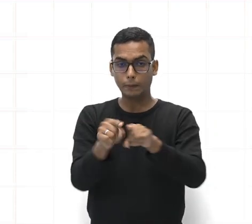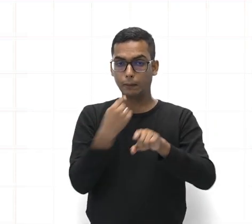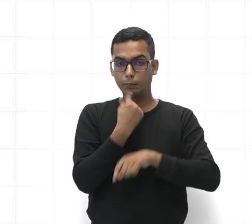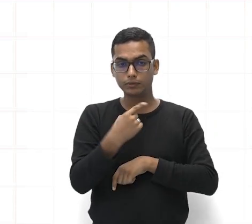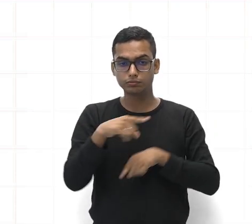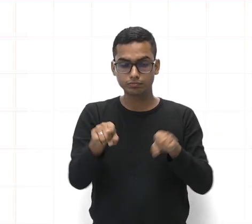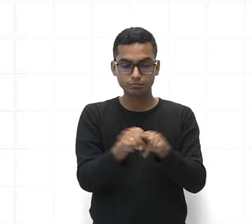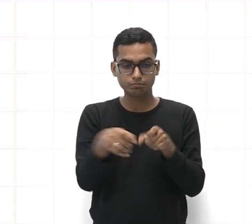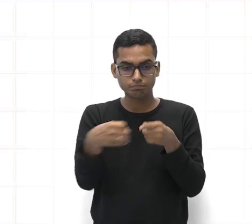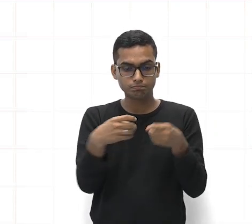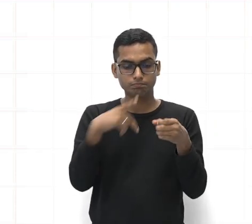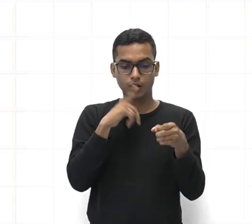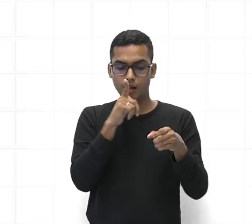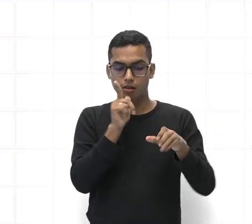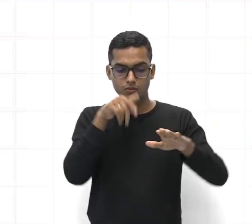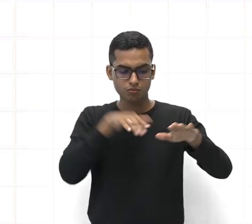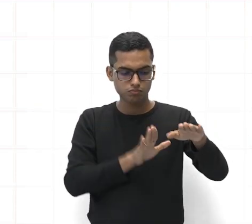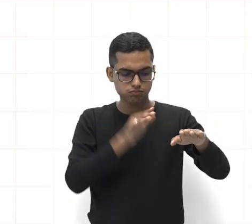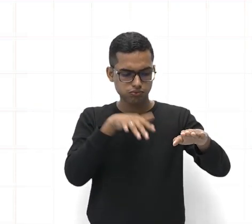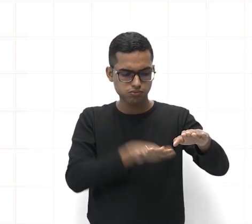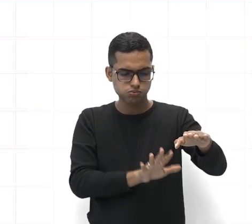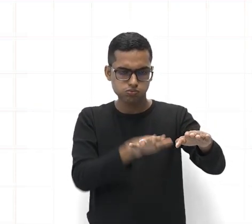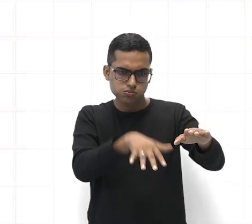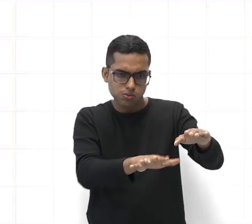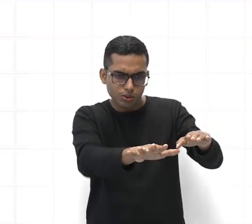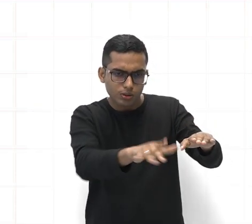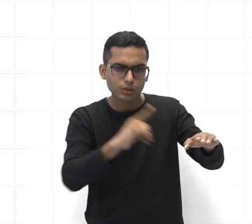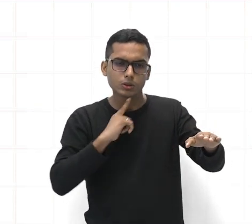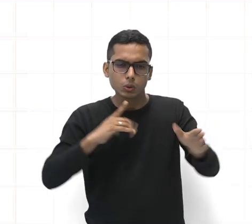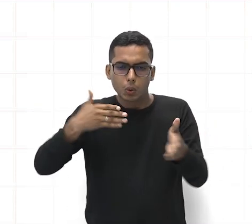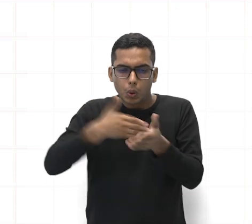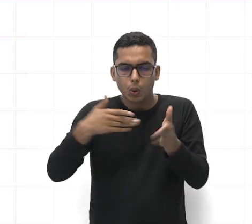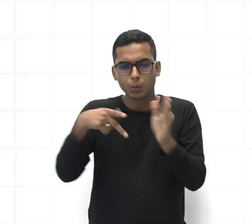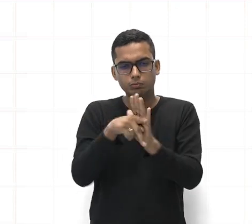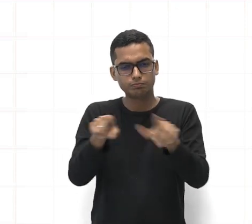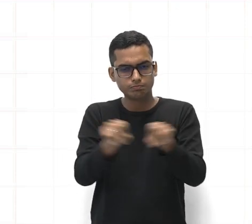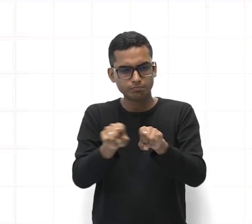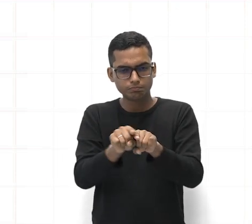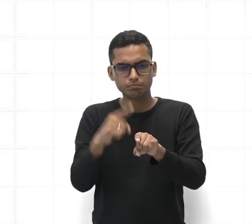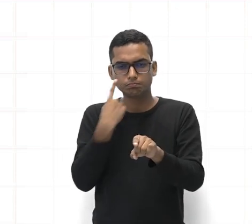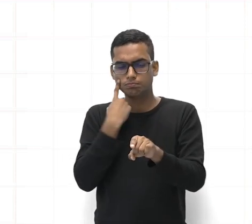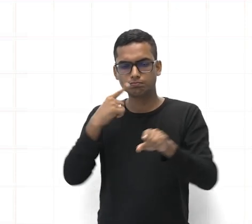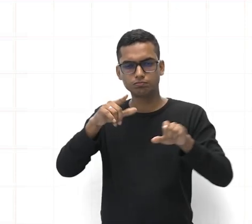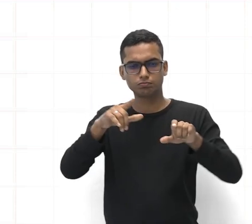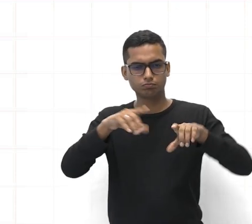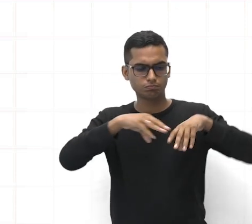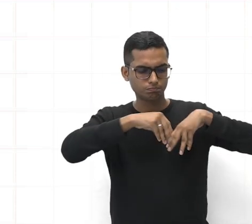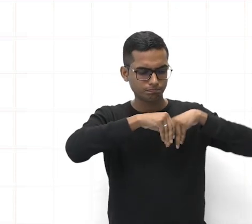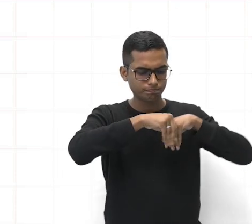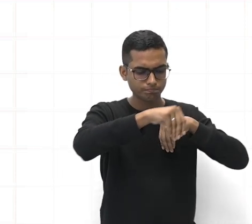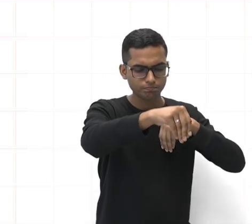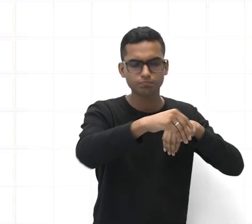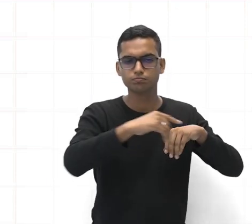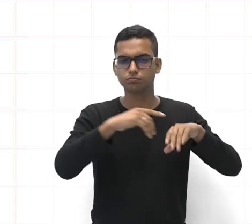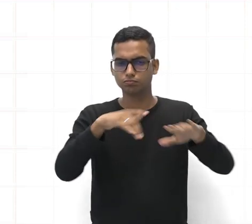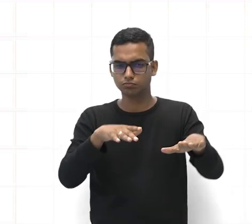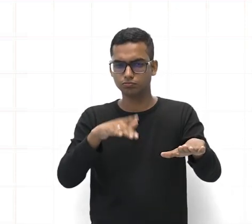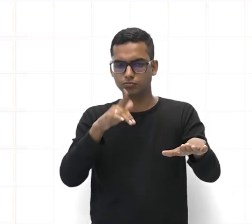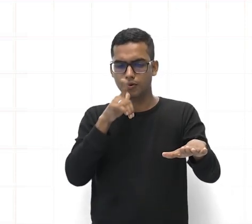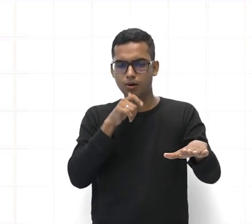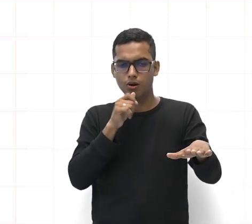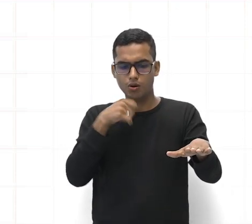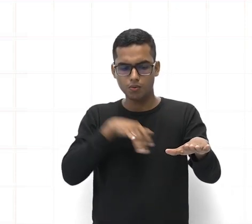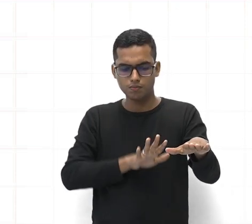temos as bacias ali tendo esse limite entre elas, né, separando entre elas esses divisores de água que também